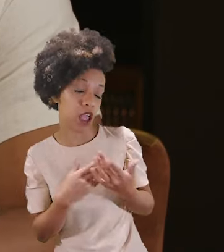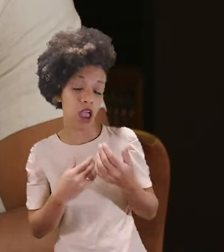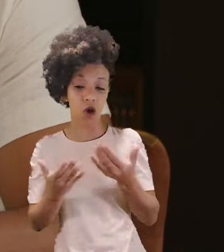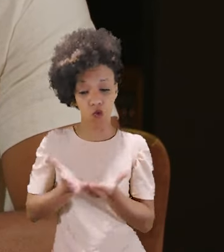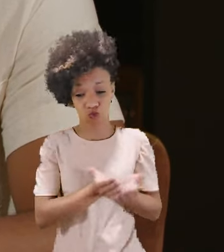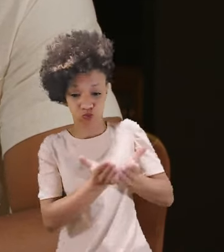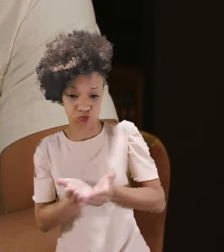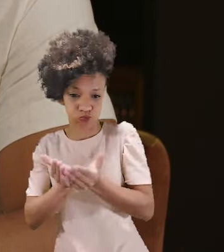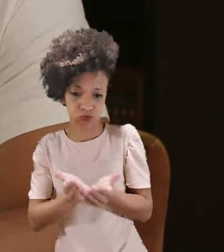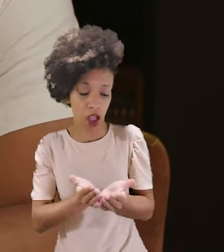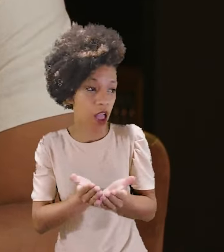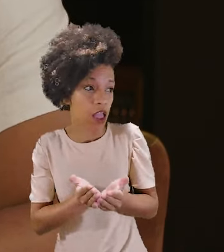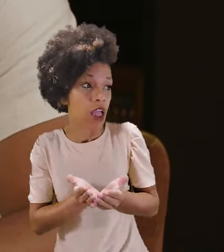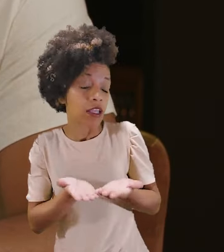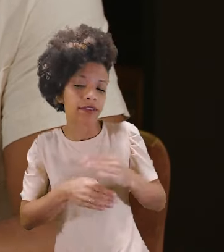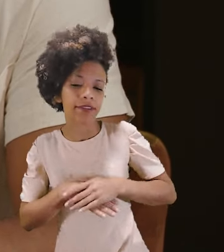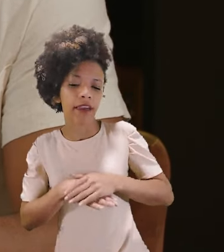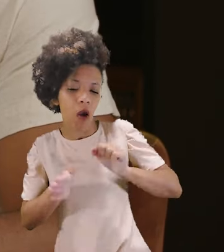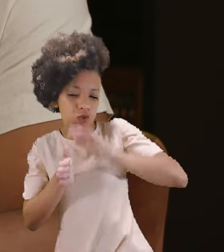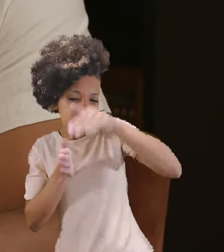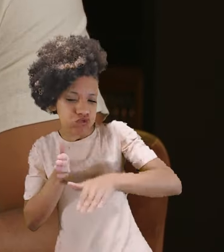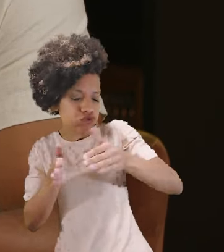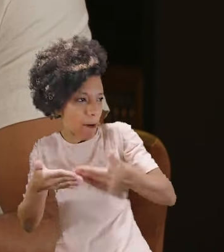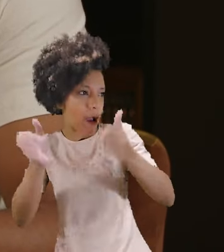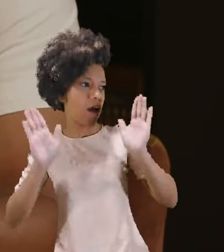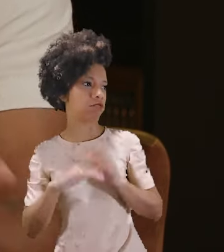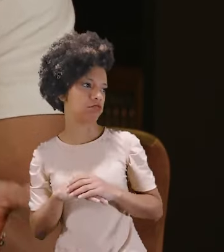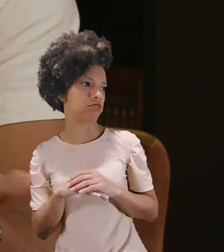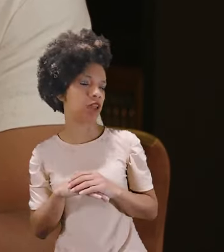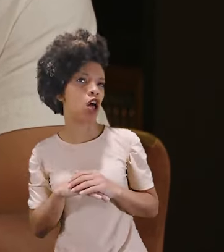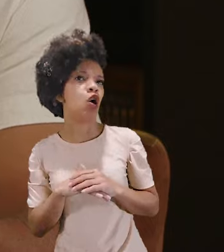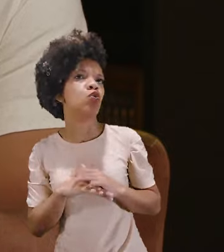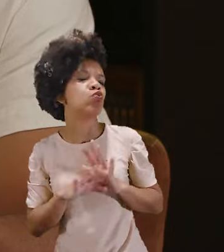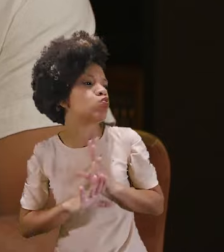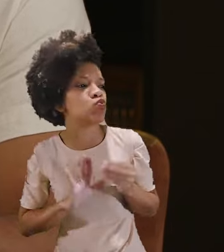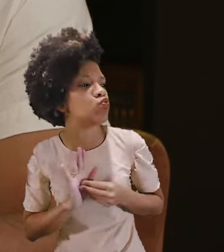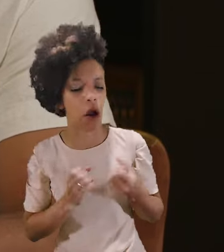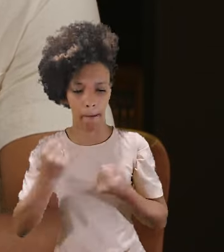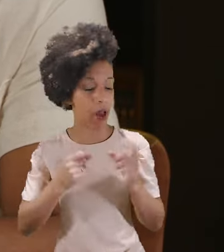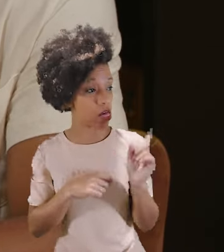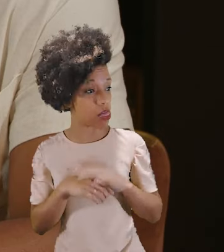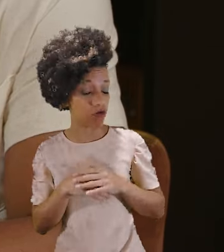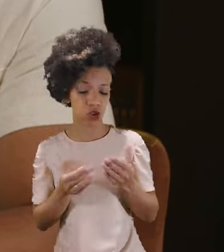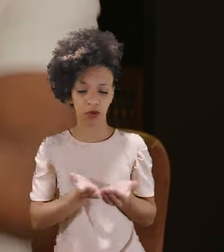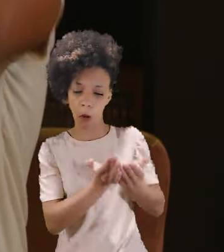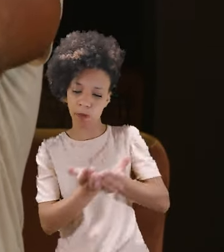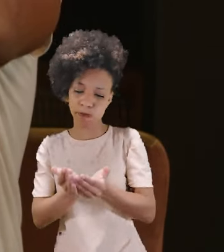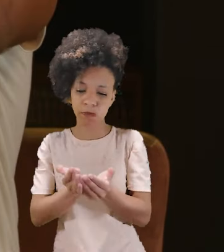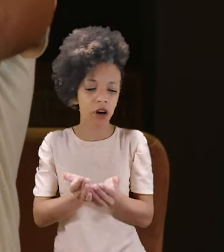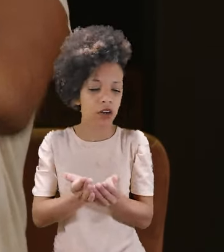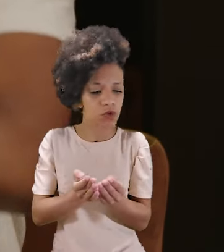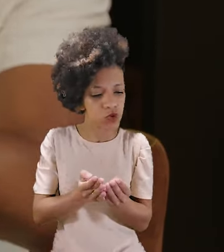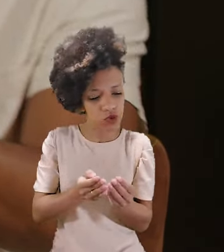tipo de ligação que eu faço que a navegação mais um bar aberto assim é você não mexe muito na vida todo mundo basicamente é sozinho então ele anda reto ali